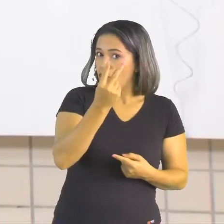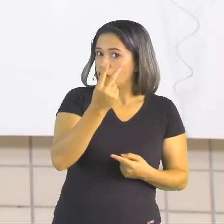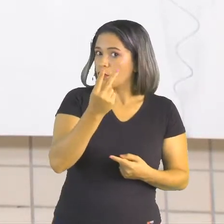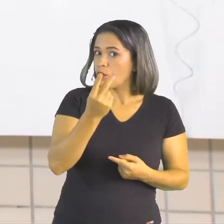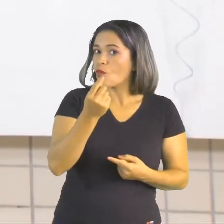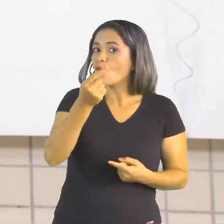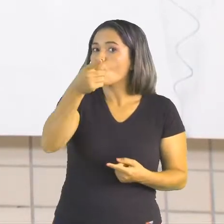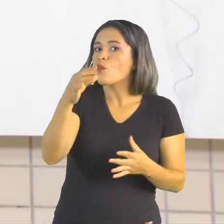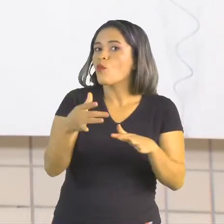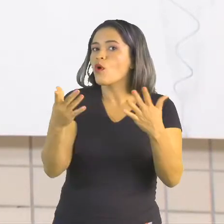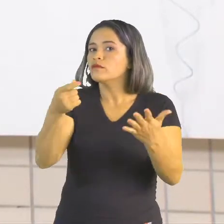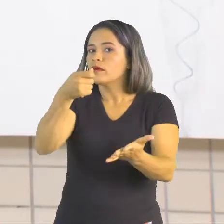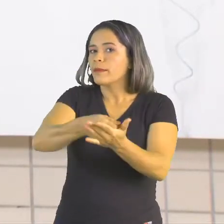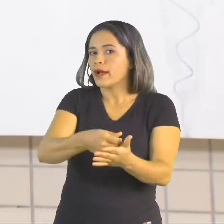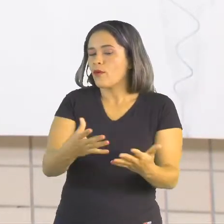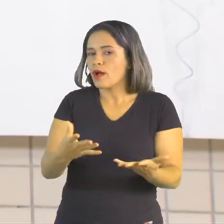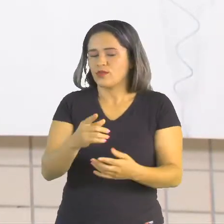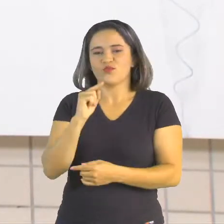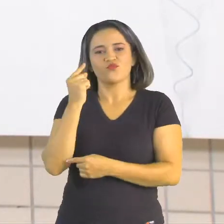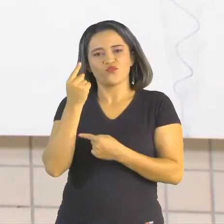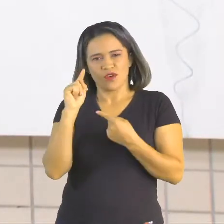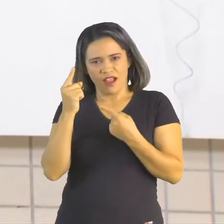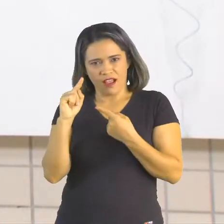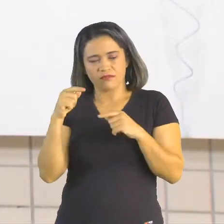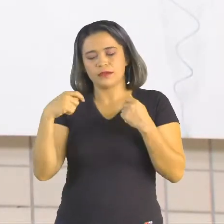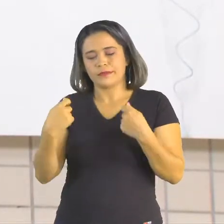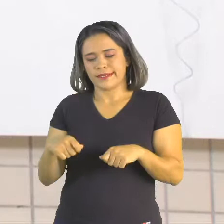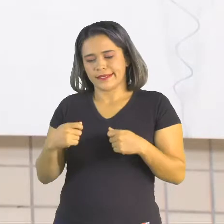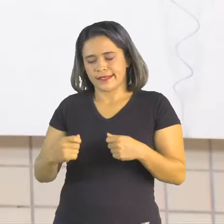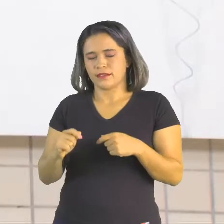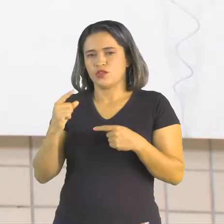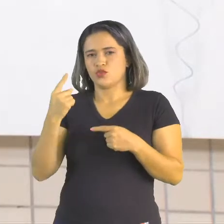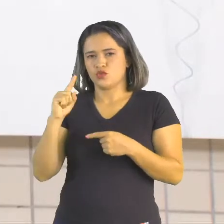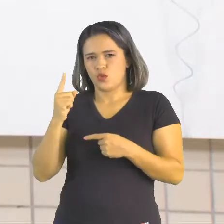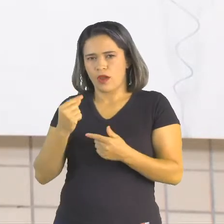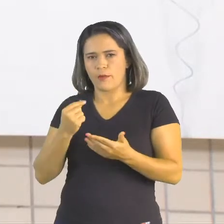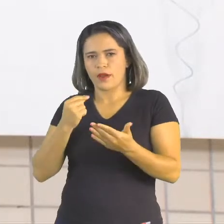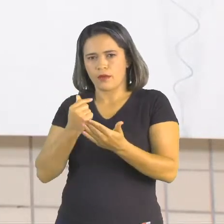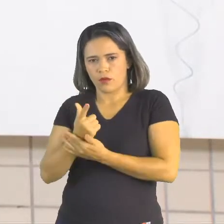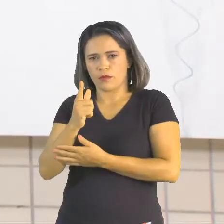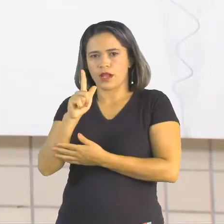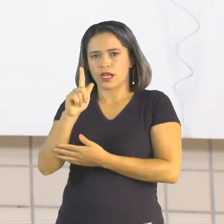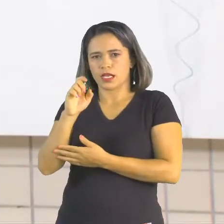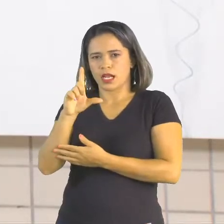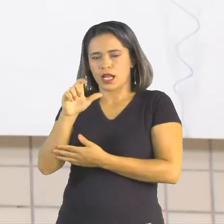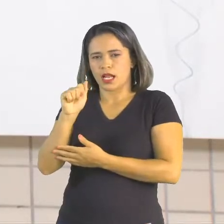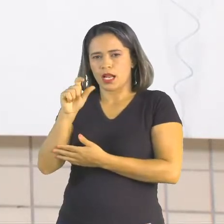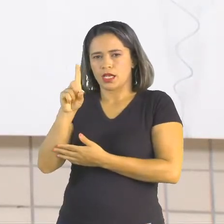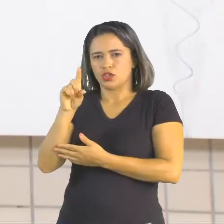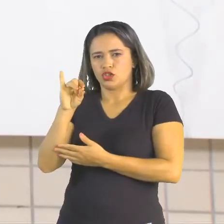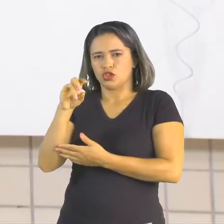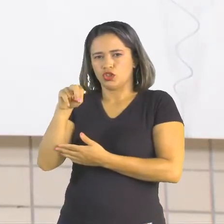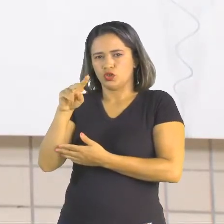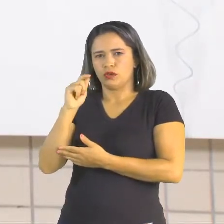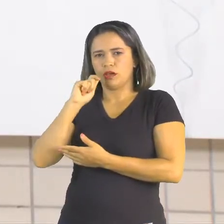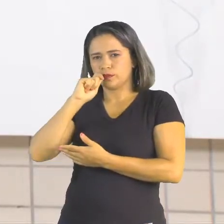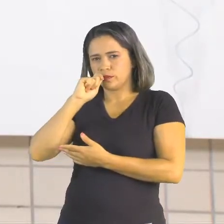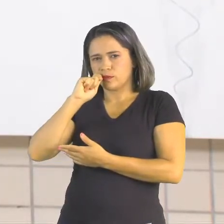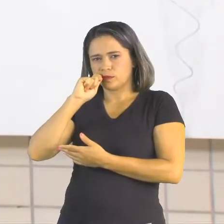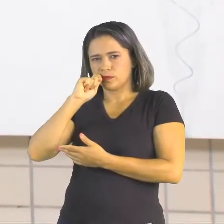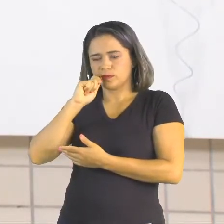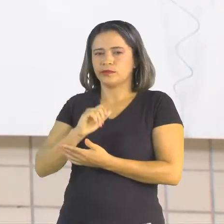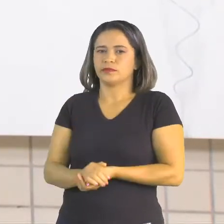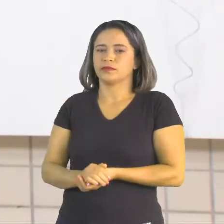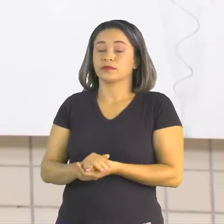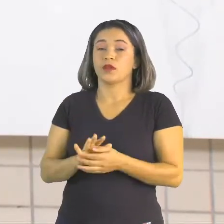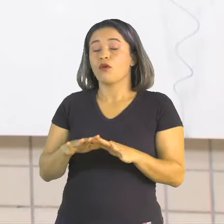você vai pagar um real. Então, você precisa de um real para comprar esses dois geladinhos que cada um custa 50 centavos. Como que você fez